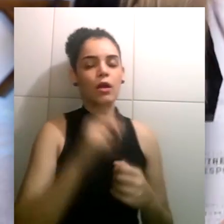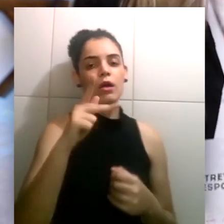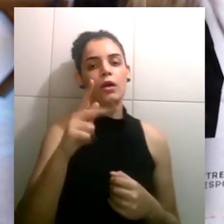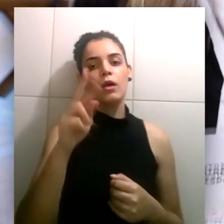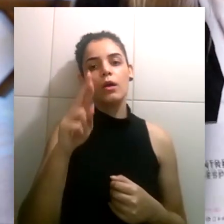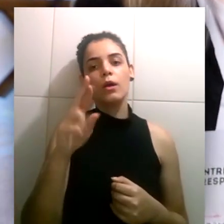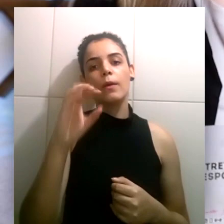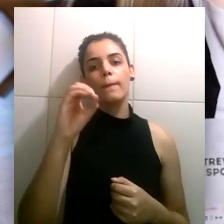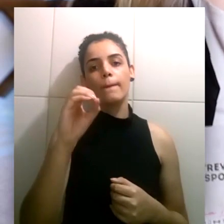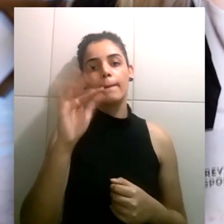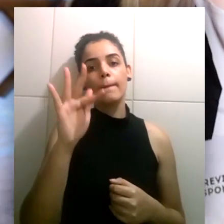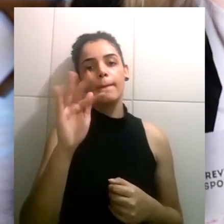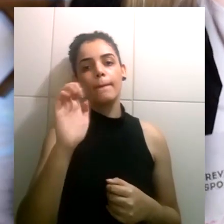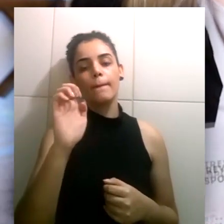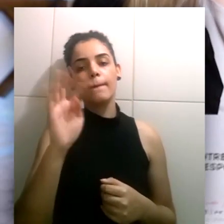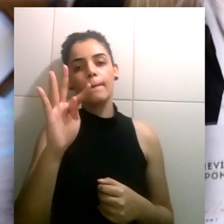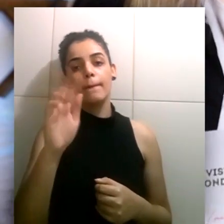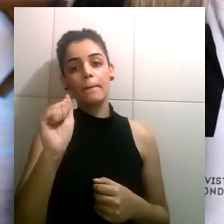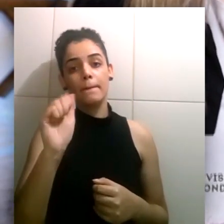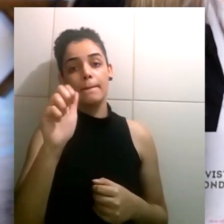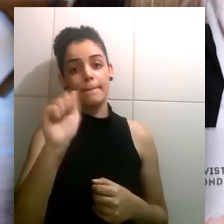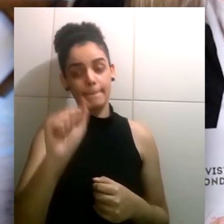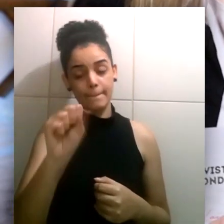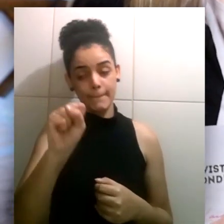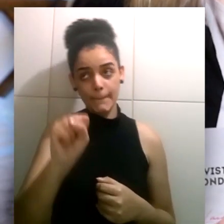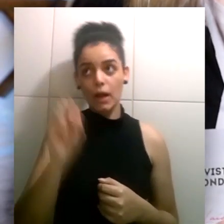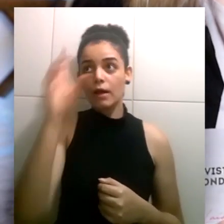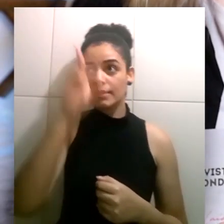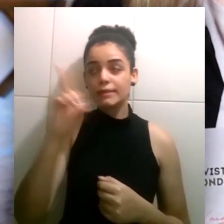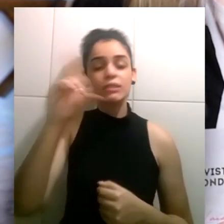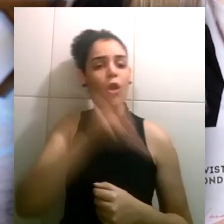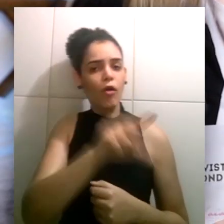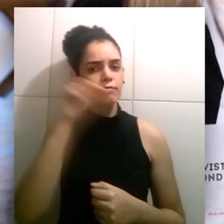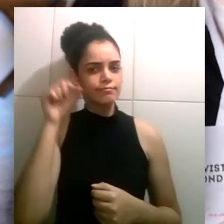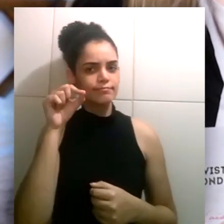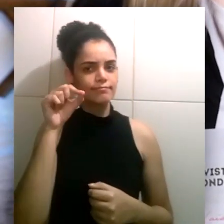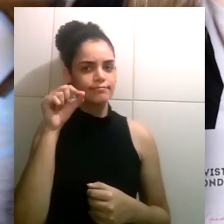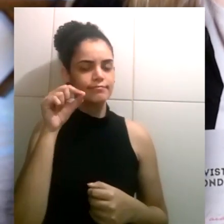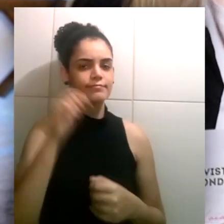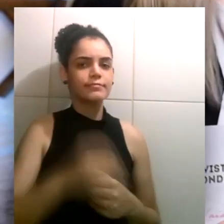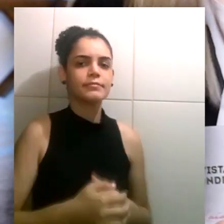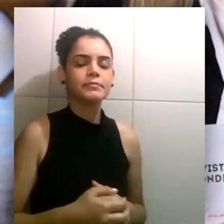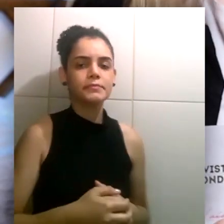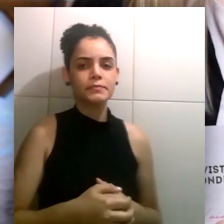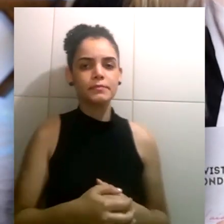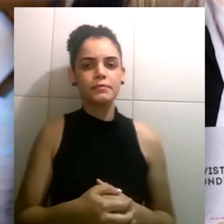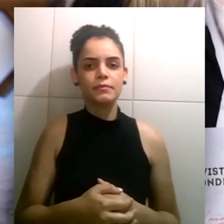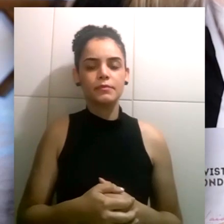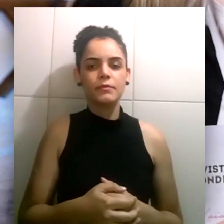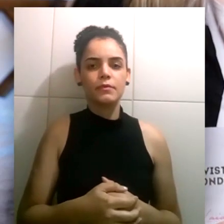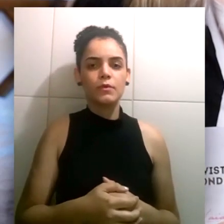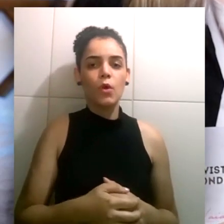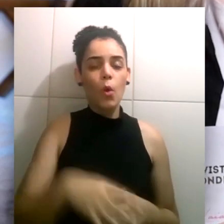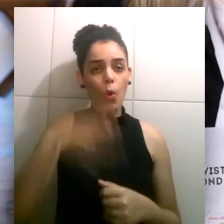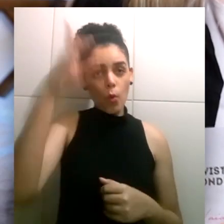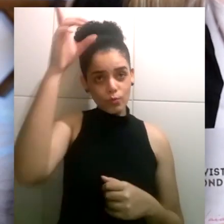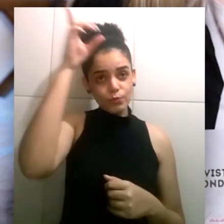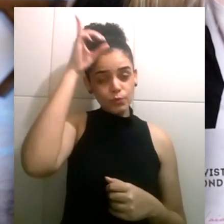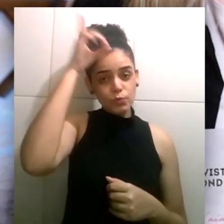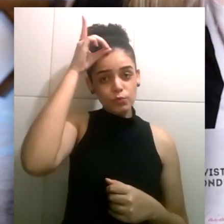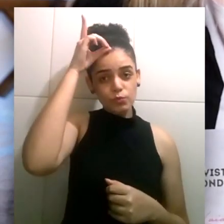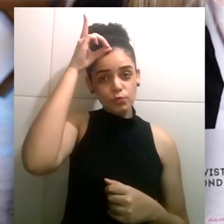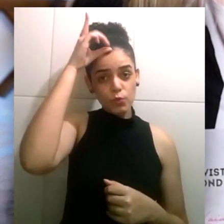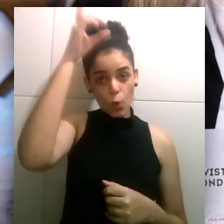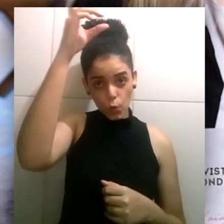são o ofício do profeta para alguns, né? Para aqueles que Deus escolheu como os 5 ministérios que está em Efésios. Mas o